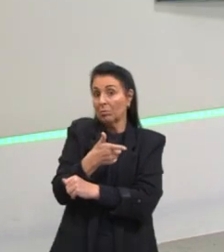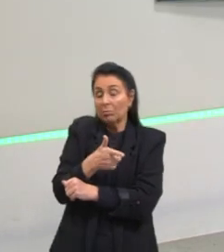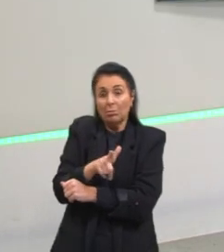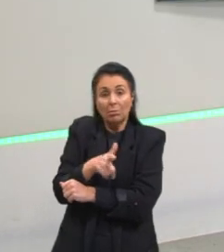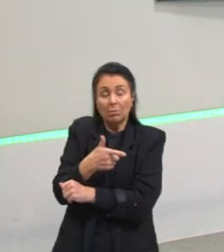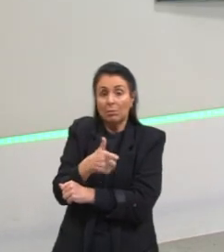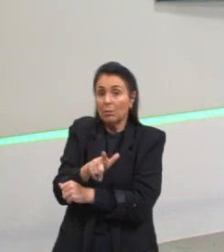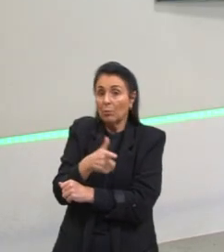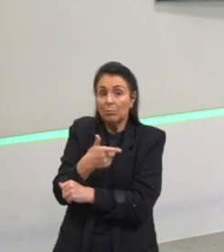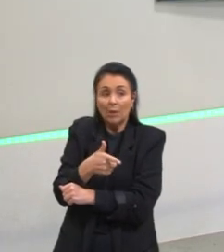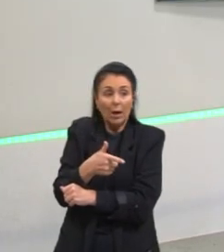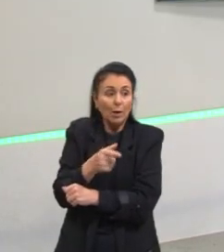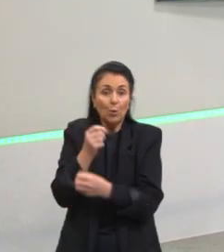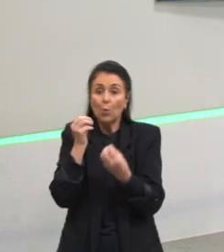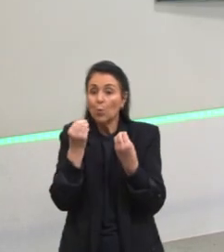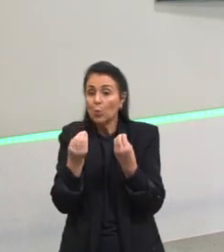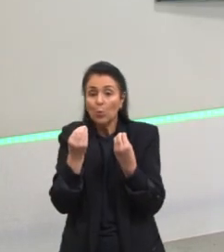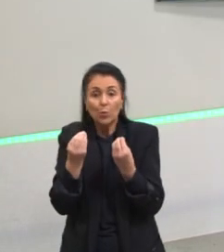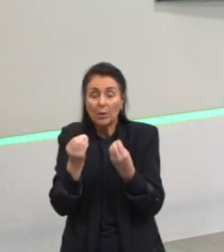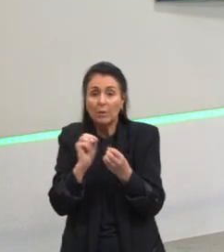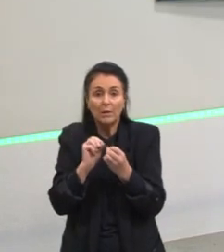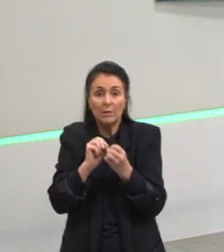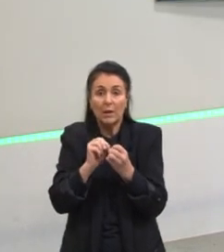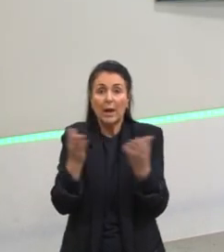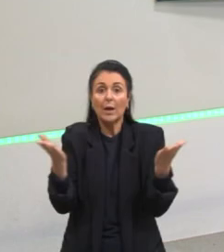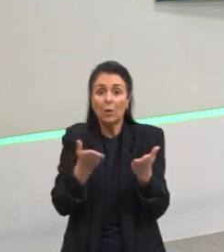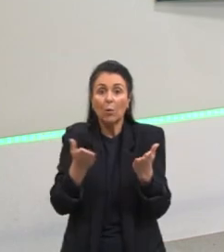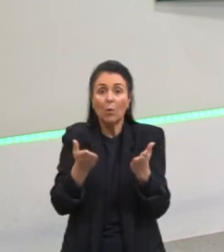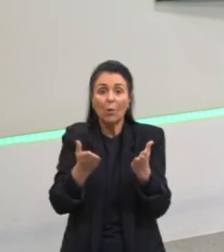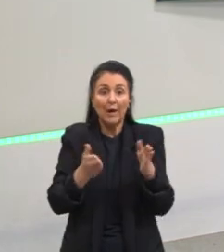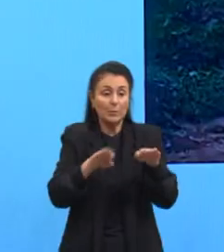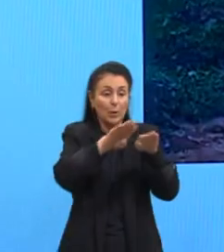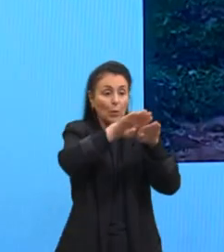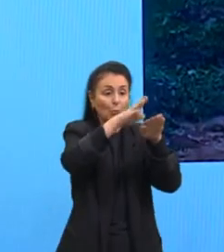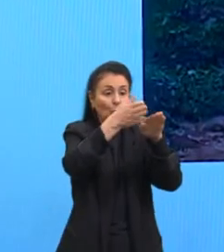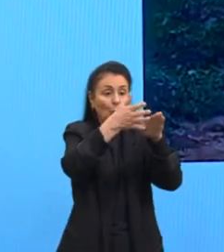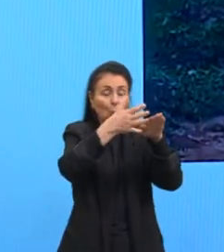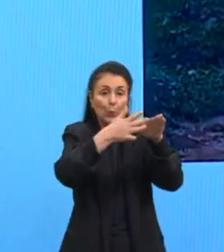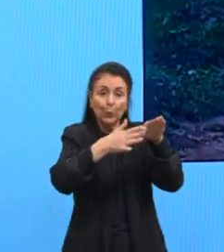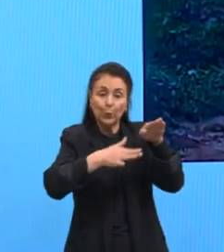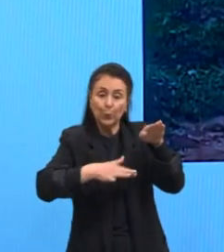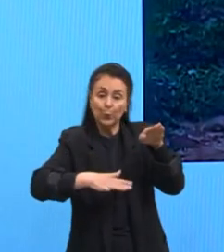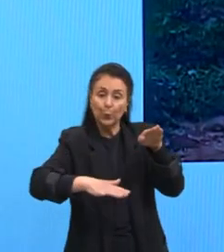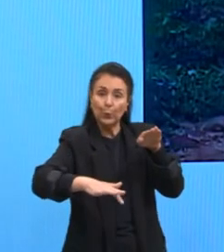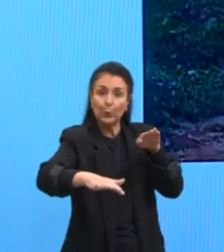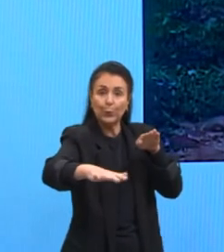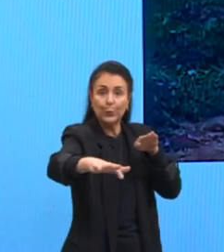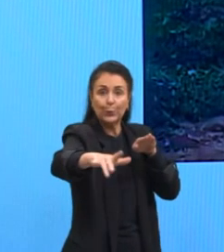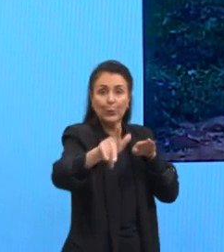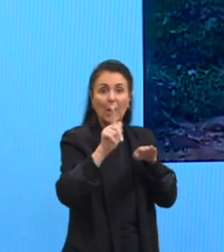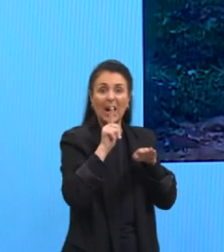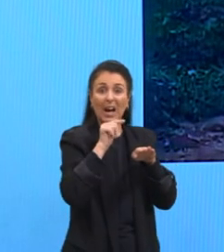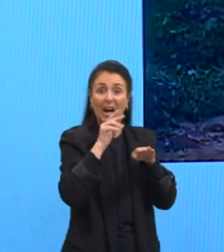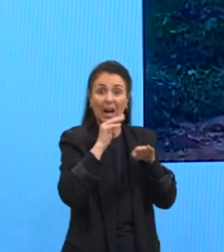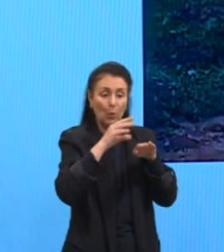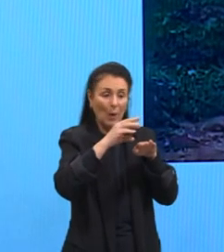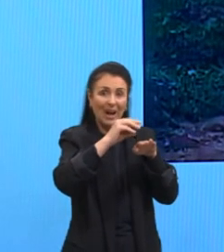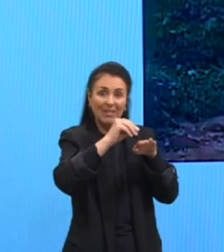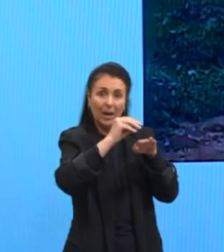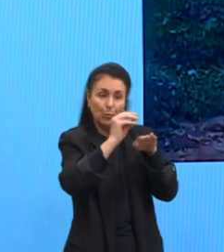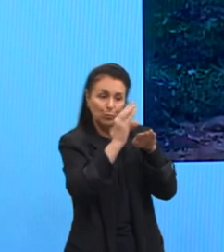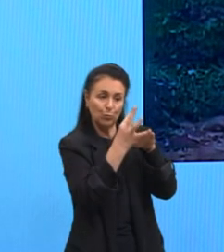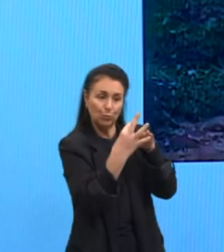ter o que segurar e aí então vou ter muito problema de erosão ó mostra aqui para você Justamente esse problema de erosão nessa região que ela é